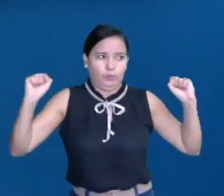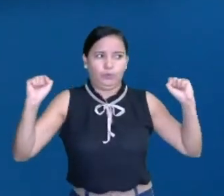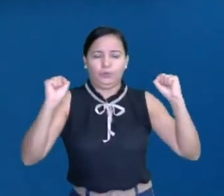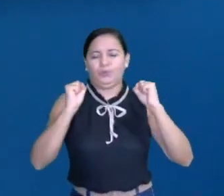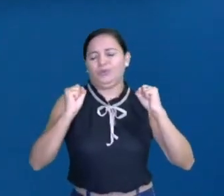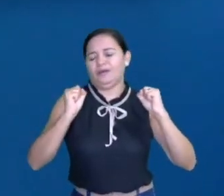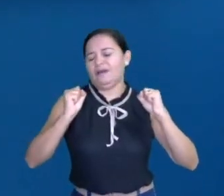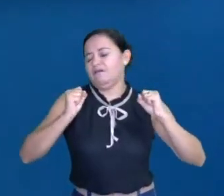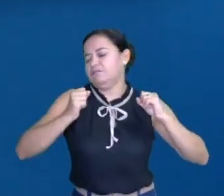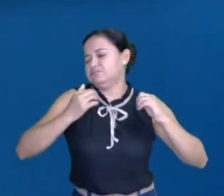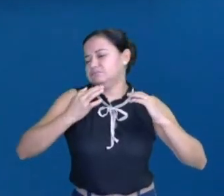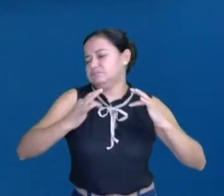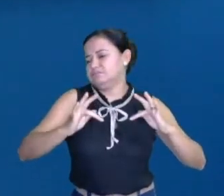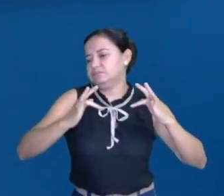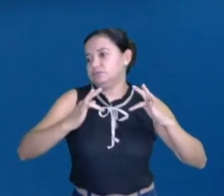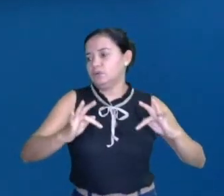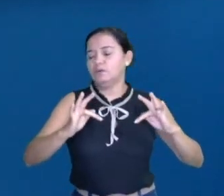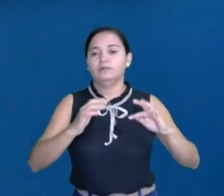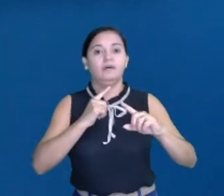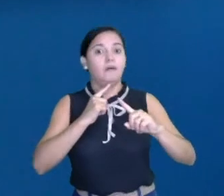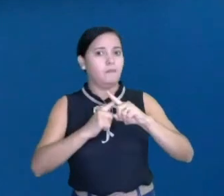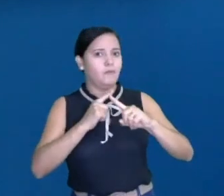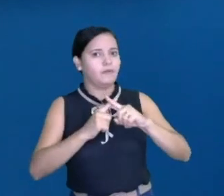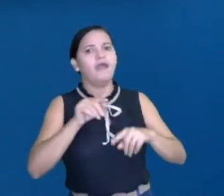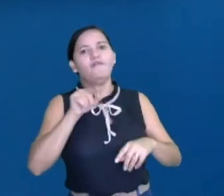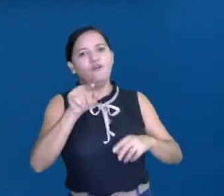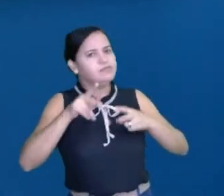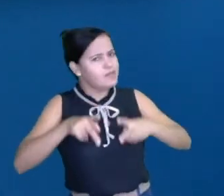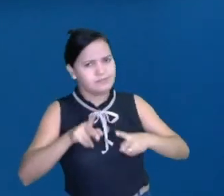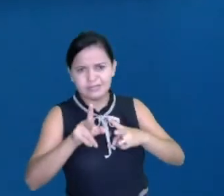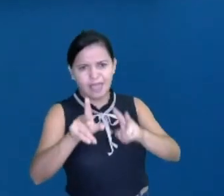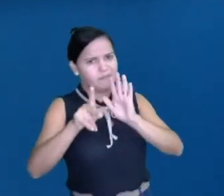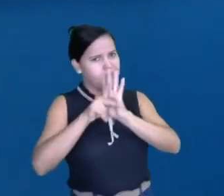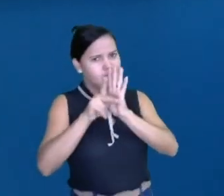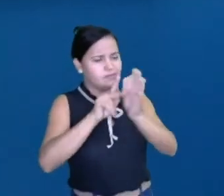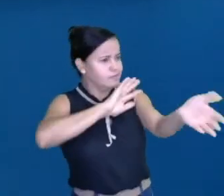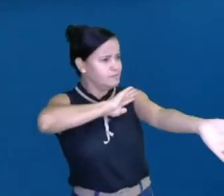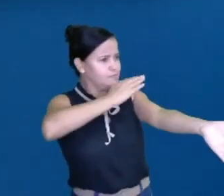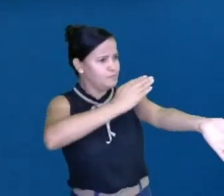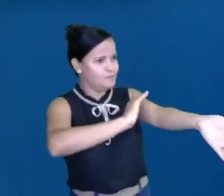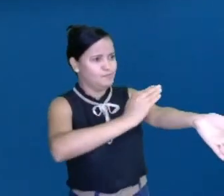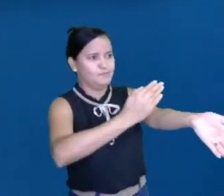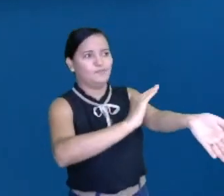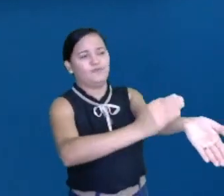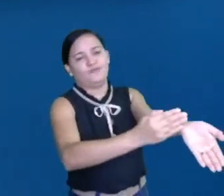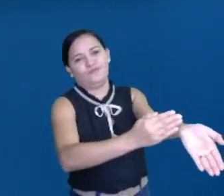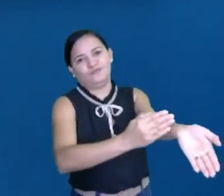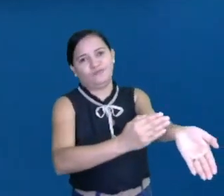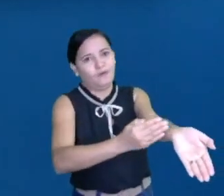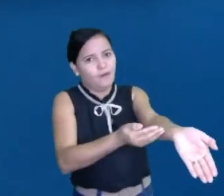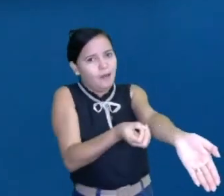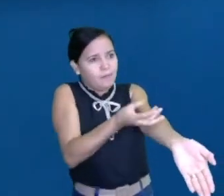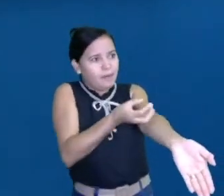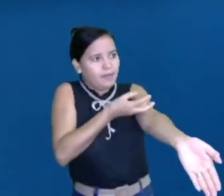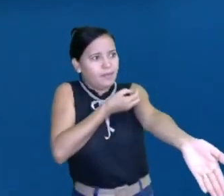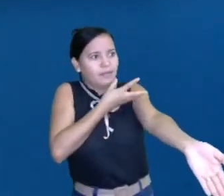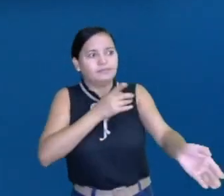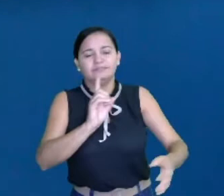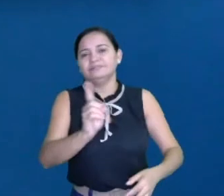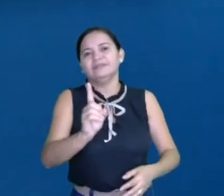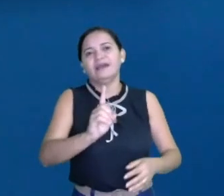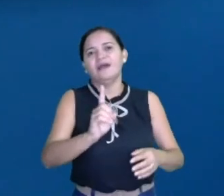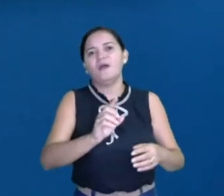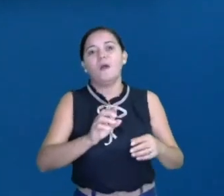antes. Na verdade, você já sempre teve esses músculos. O músculo não se multiplica. Nós nascemos com a mesma